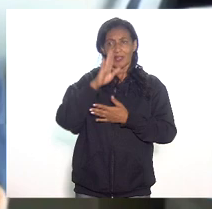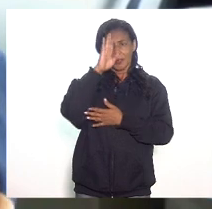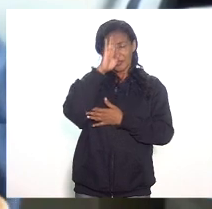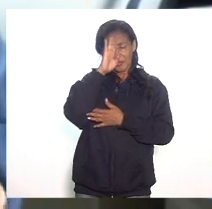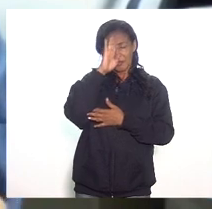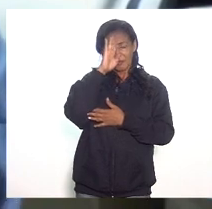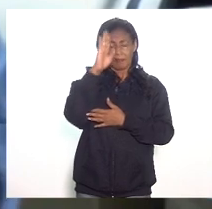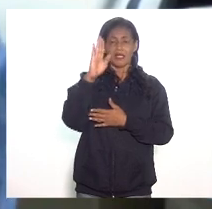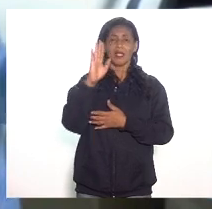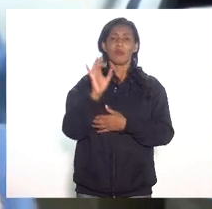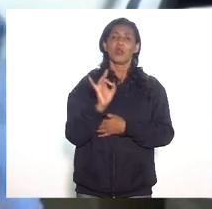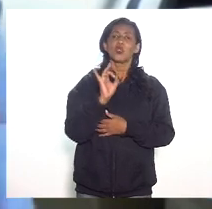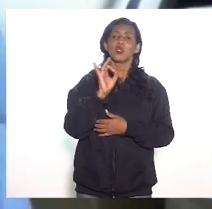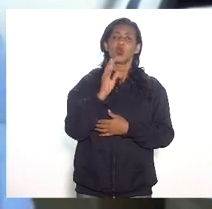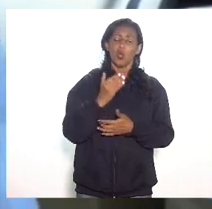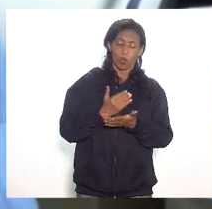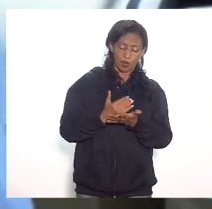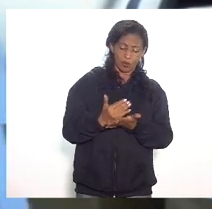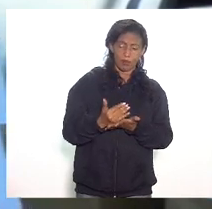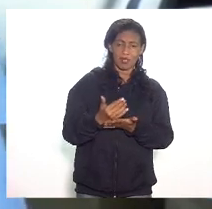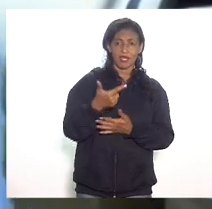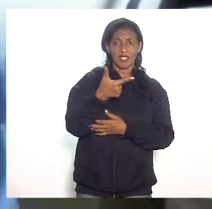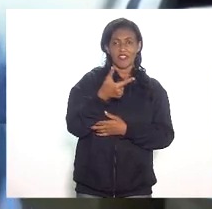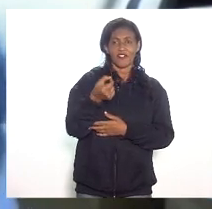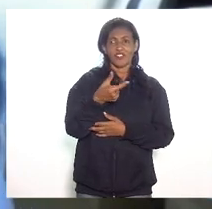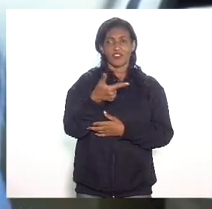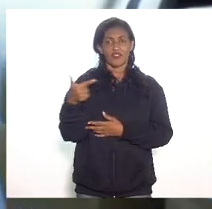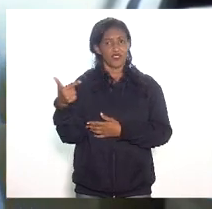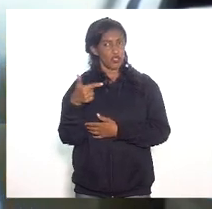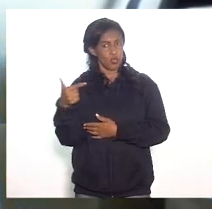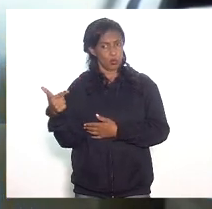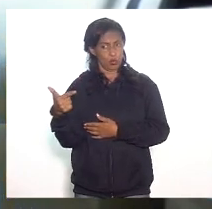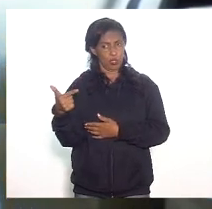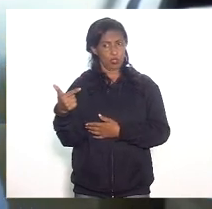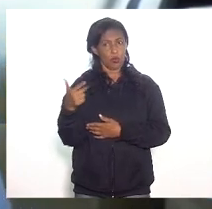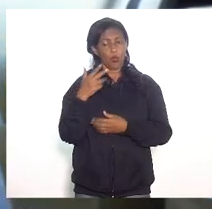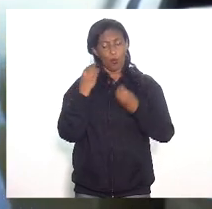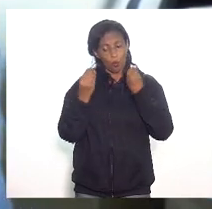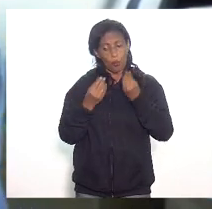em 2022, como diz a Constituição.